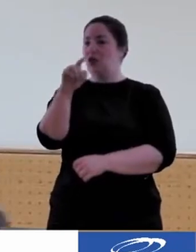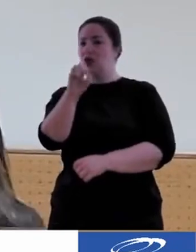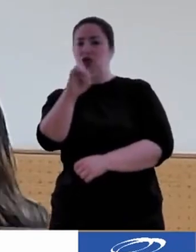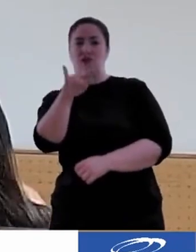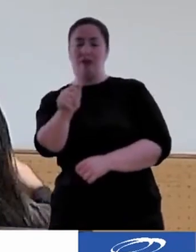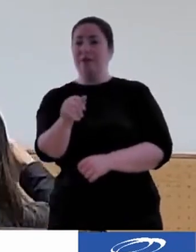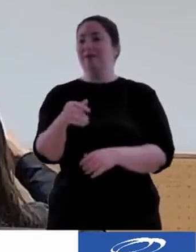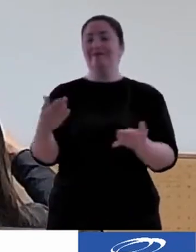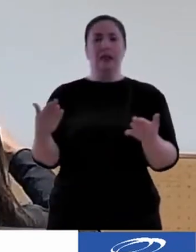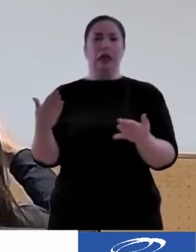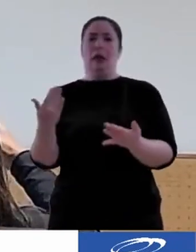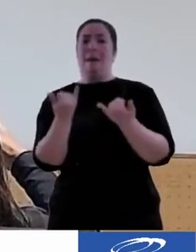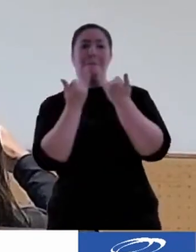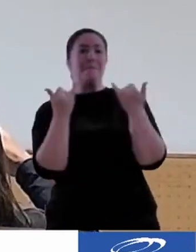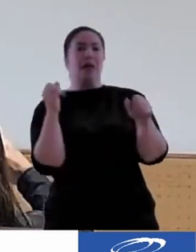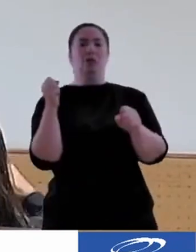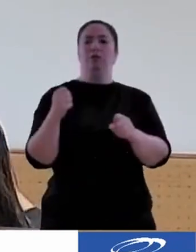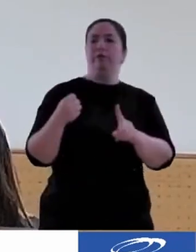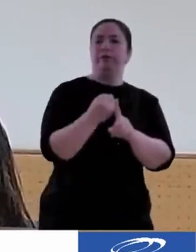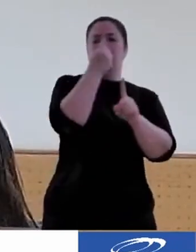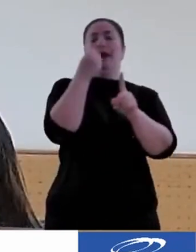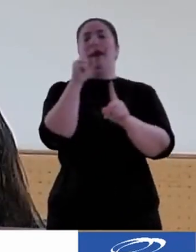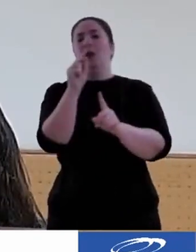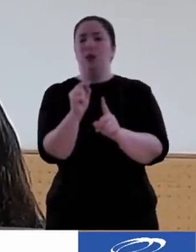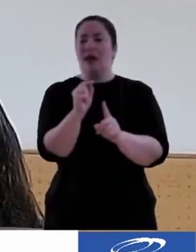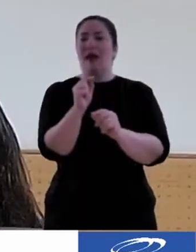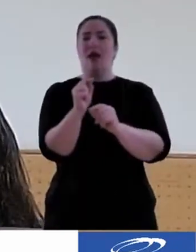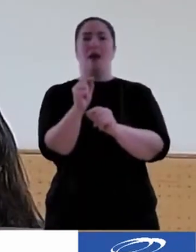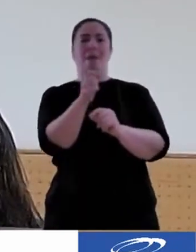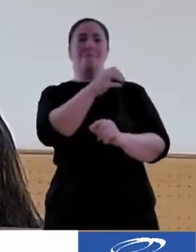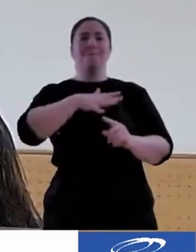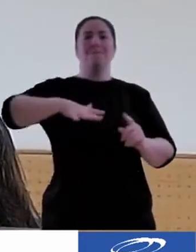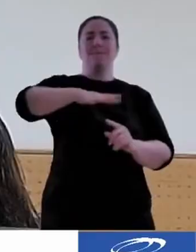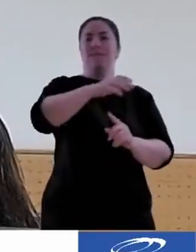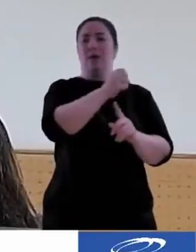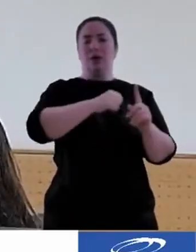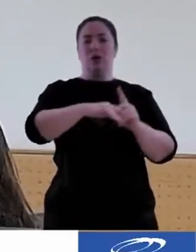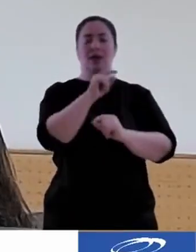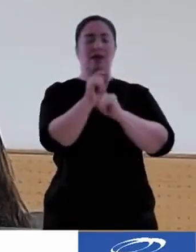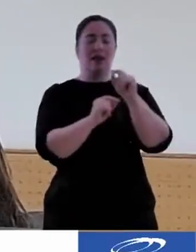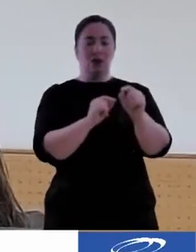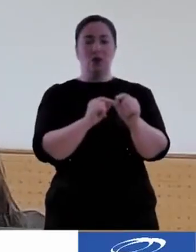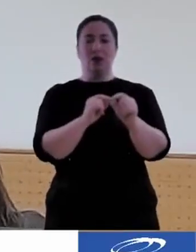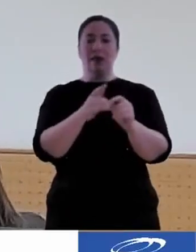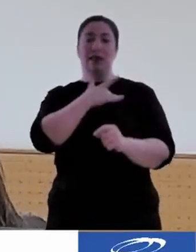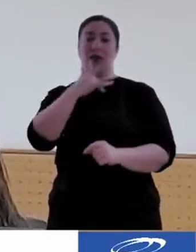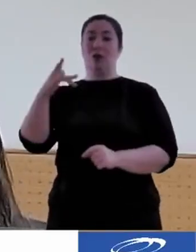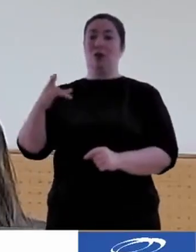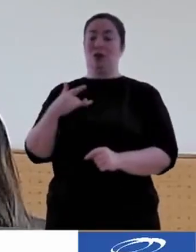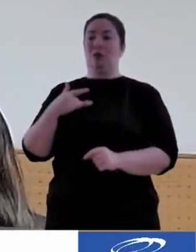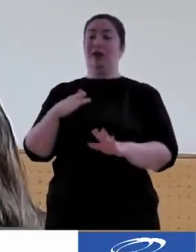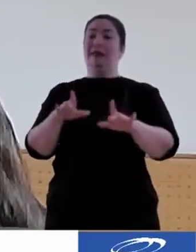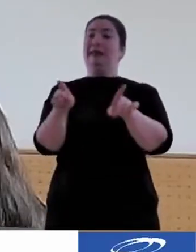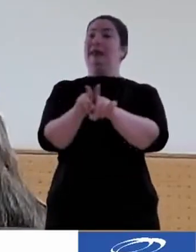só para a saúde pública e privada, como também para o cirurgião, né? Porque é um drama